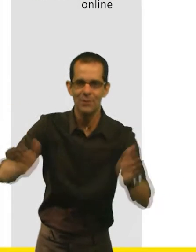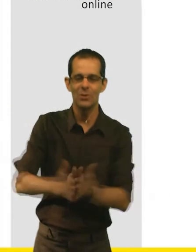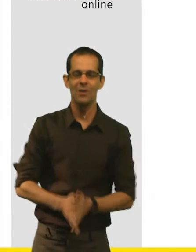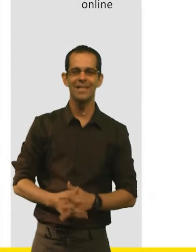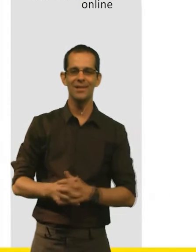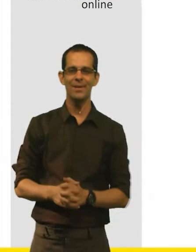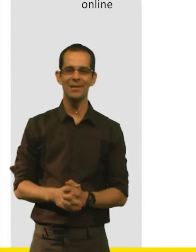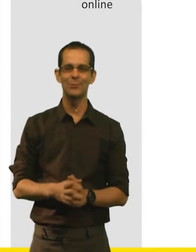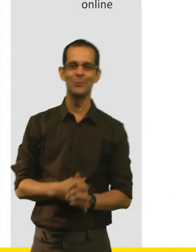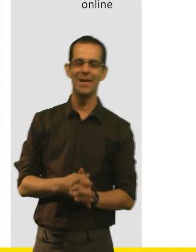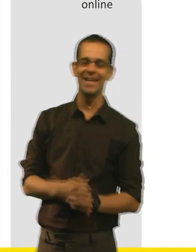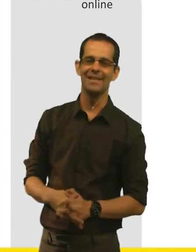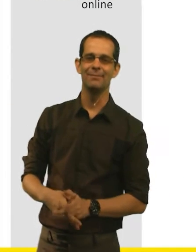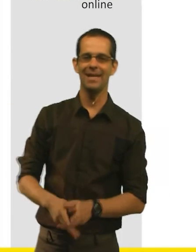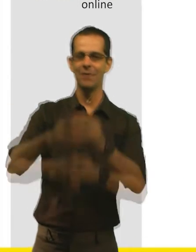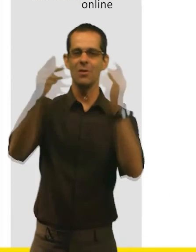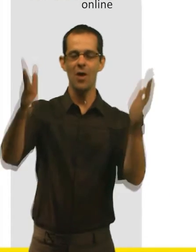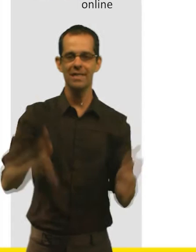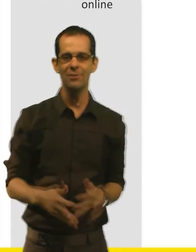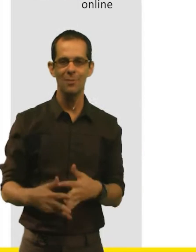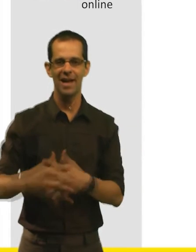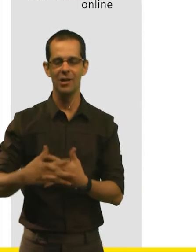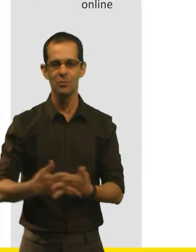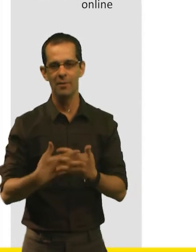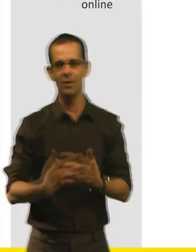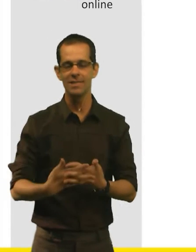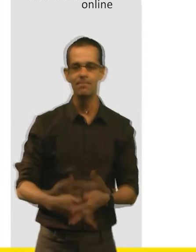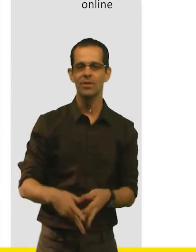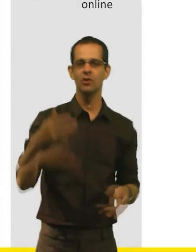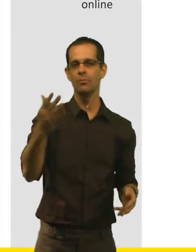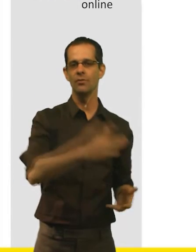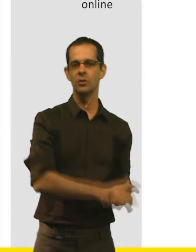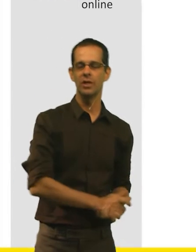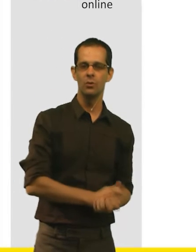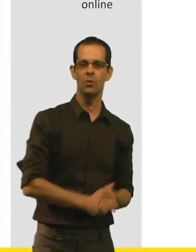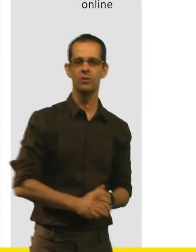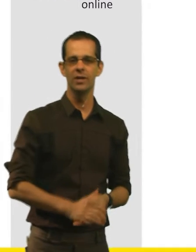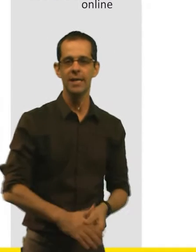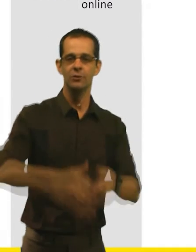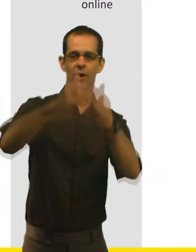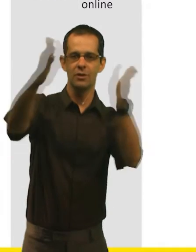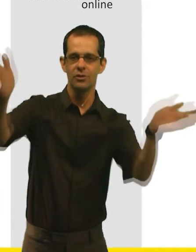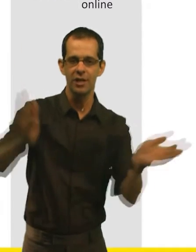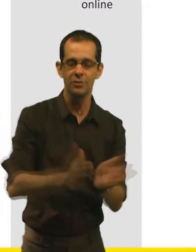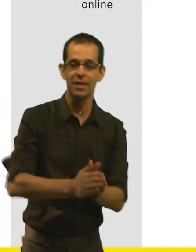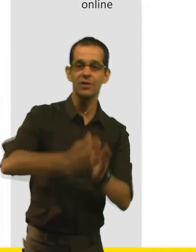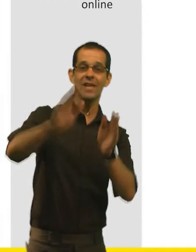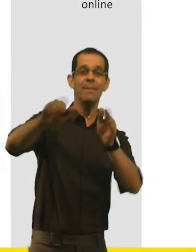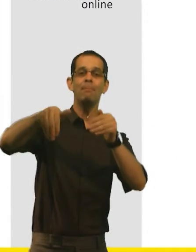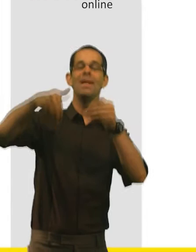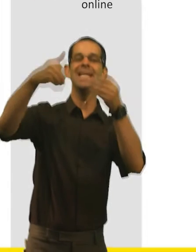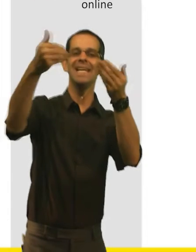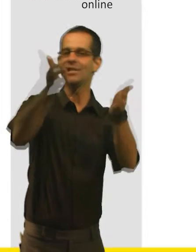Olá pessoal, grande abraço, tudo bem? Para quem não me conhece, meu nome é Carlos Barbosa, eu sou professor aqui no curso, né? Dou aula de Direito